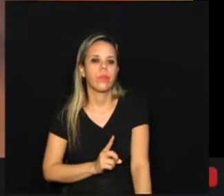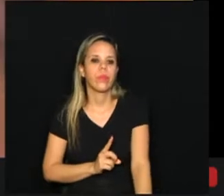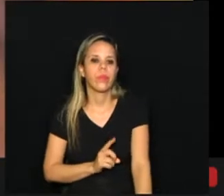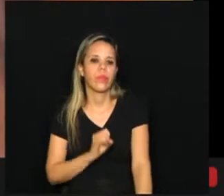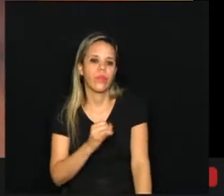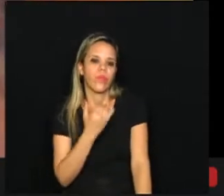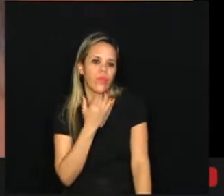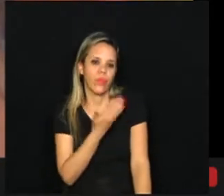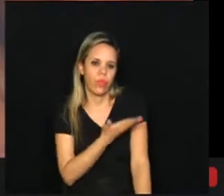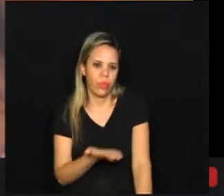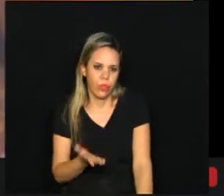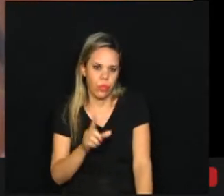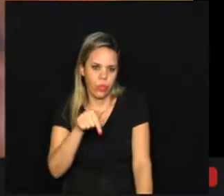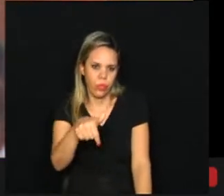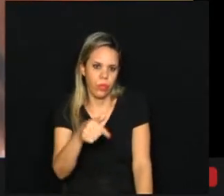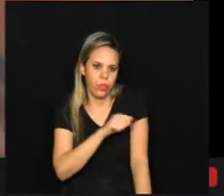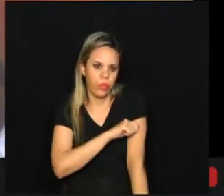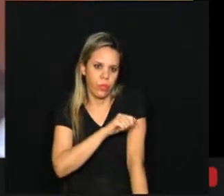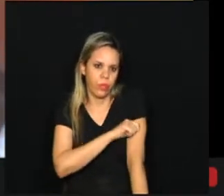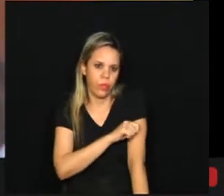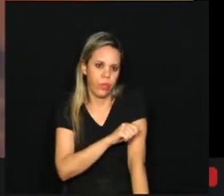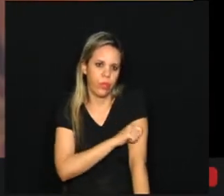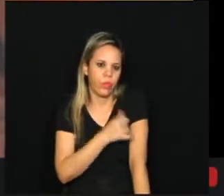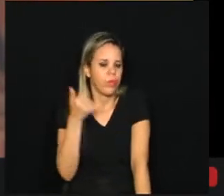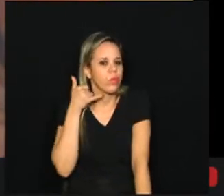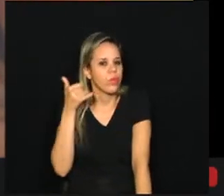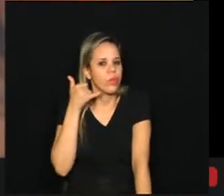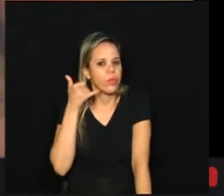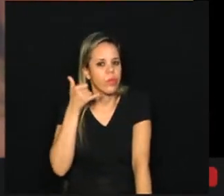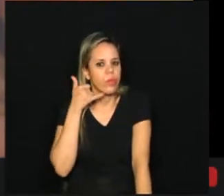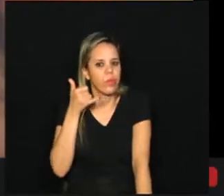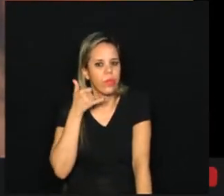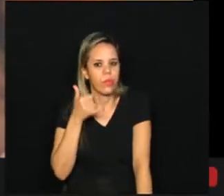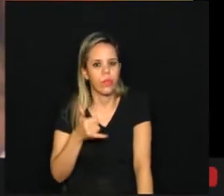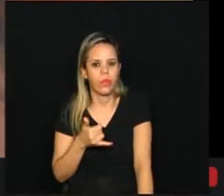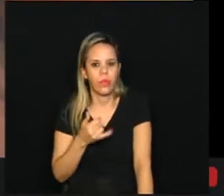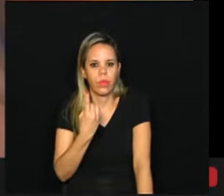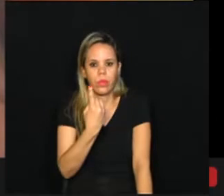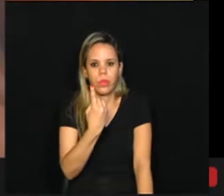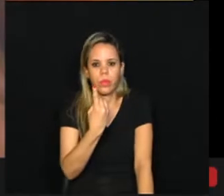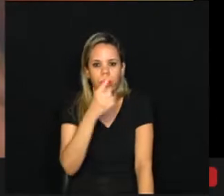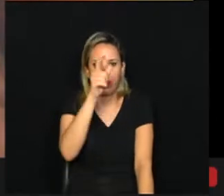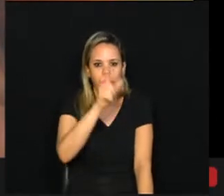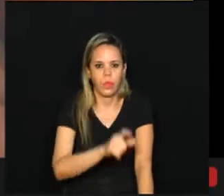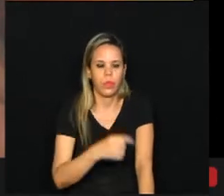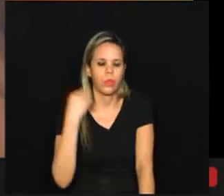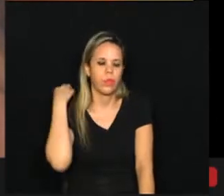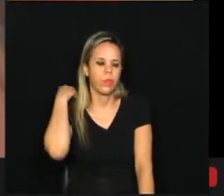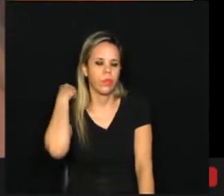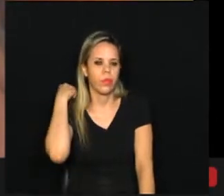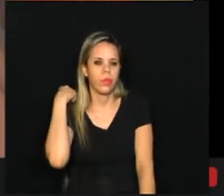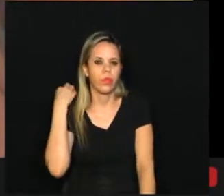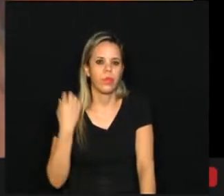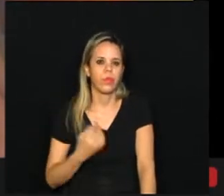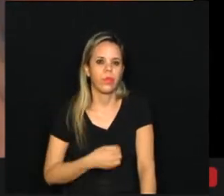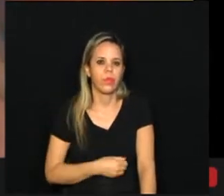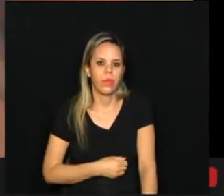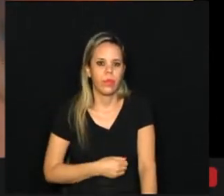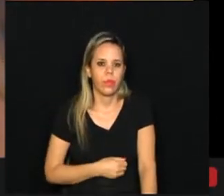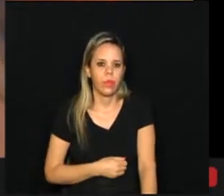bastando isso, em seguida o aluno recebeu uma ligação de uma pessoa que se